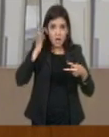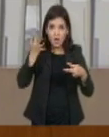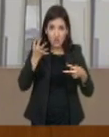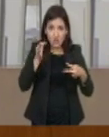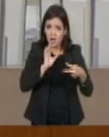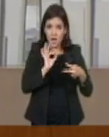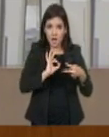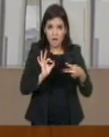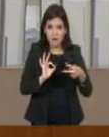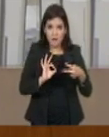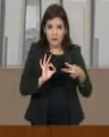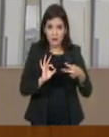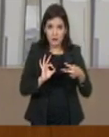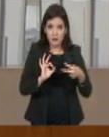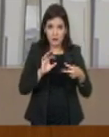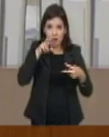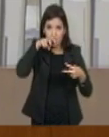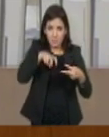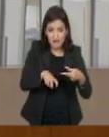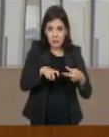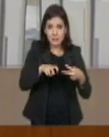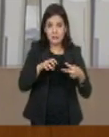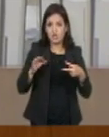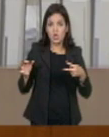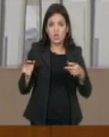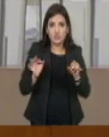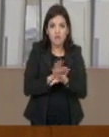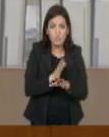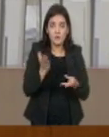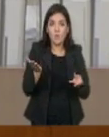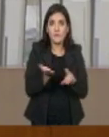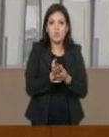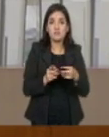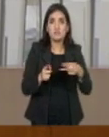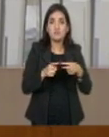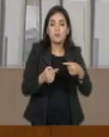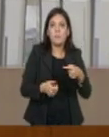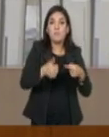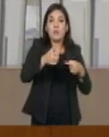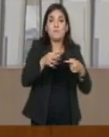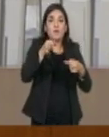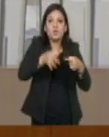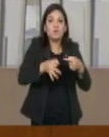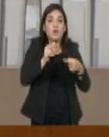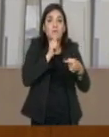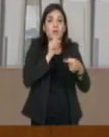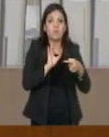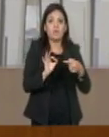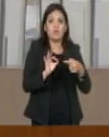Nenhuma condenação, senhor vice-procurador-geral da República,